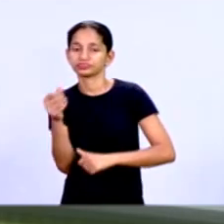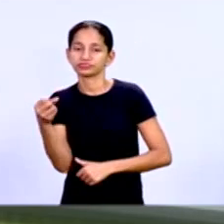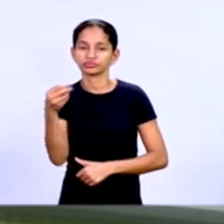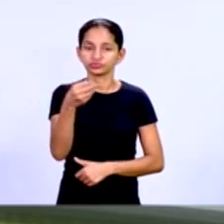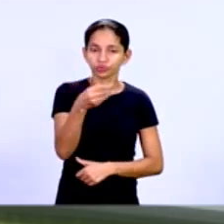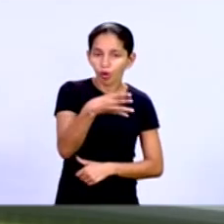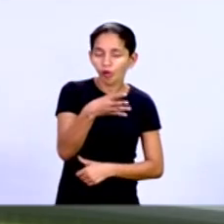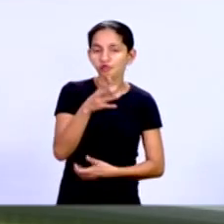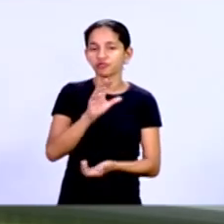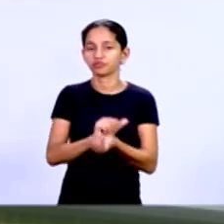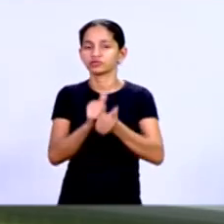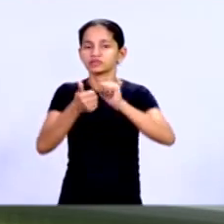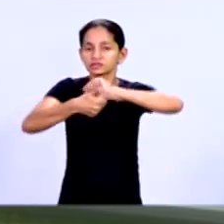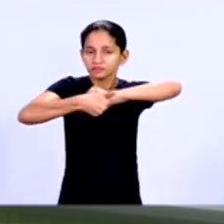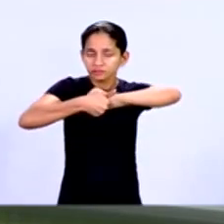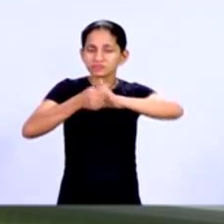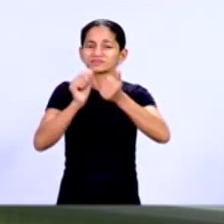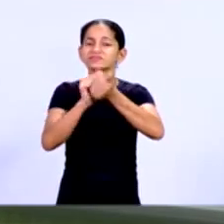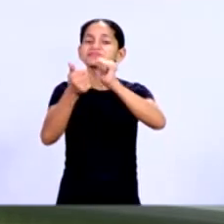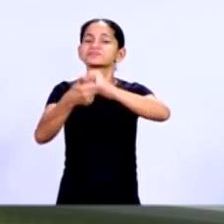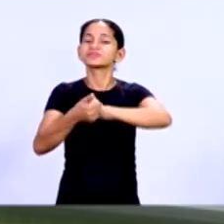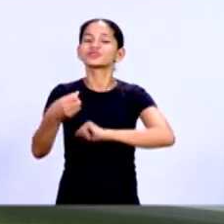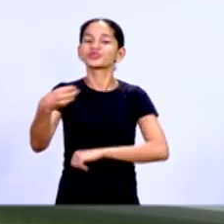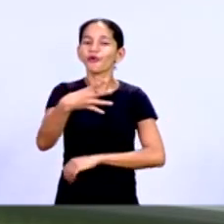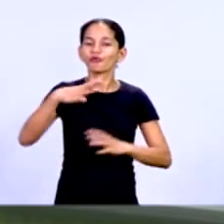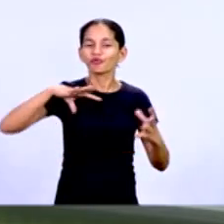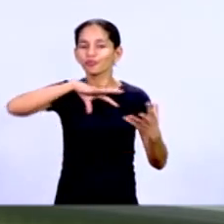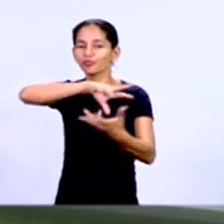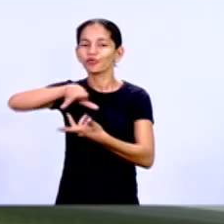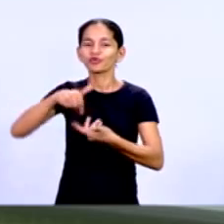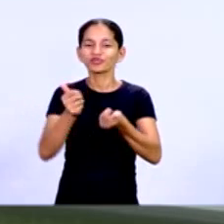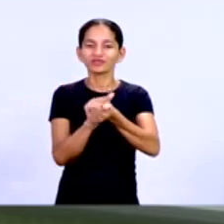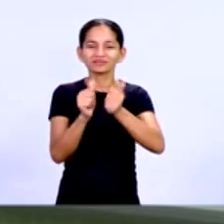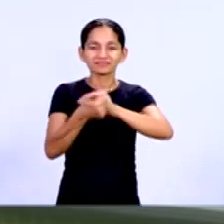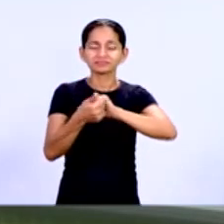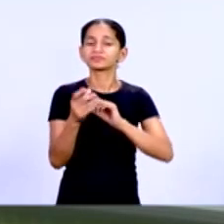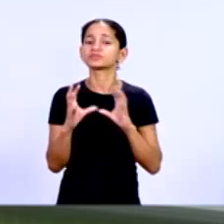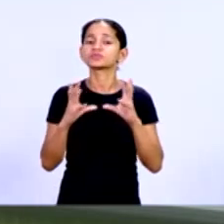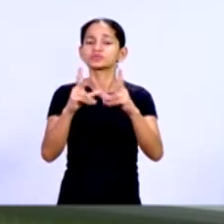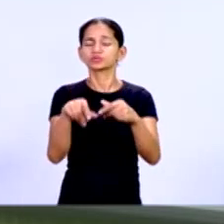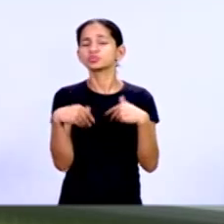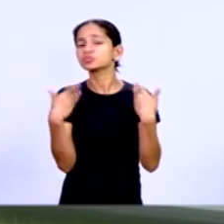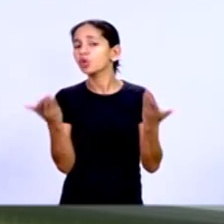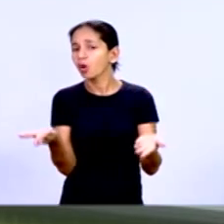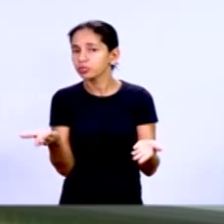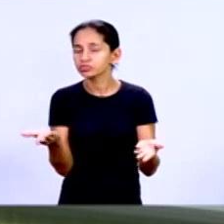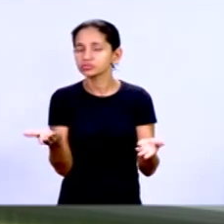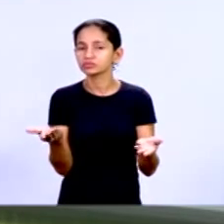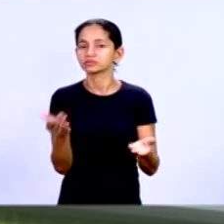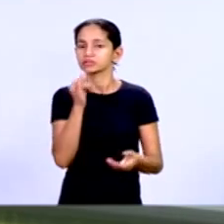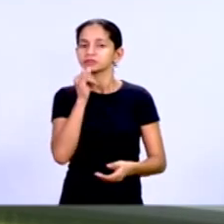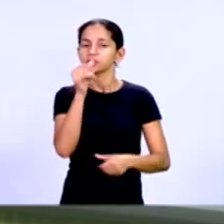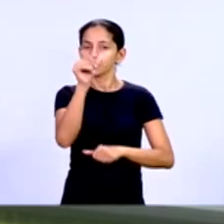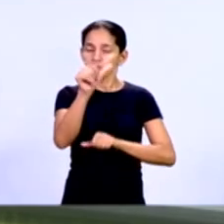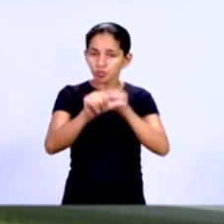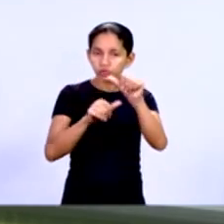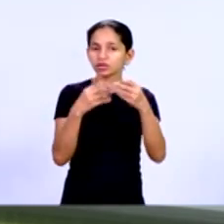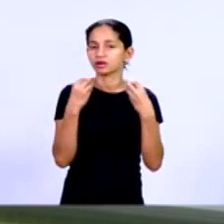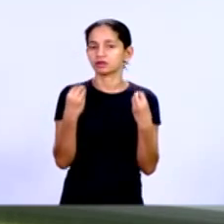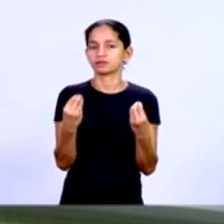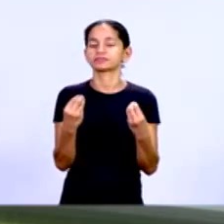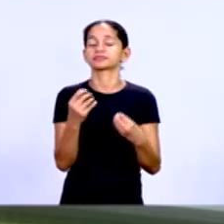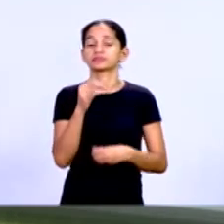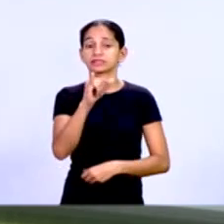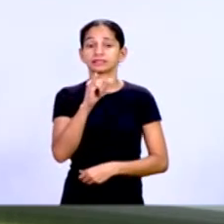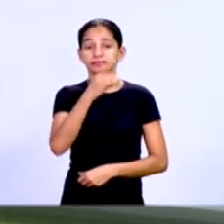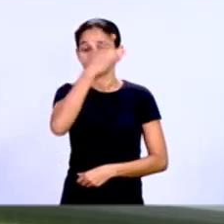Hoje, essas ações, elas são ao portador. O que significa dizer isso? Que qualquer pessoa, se eu